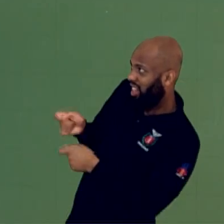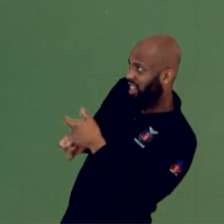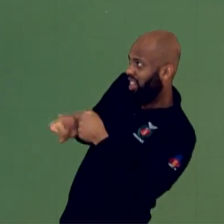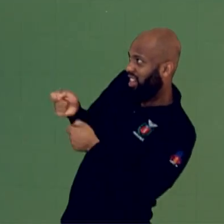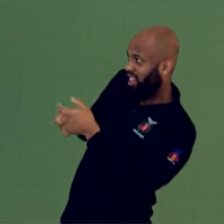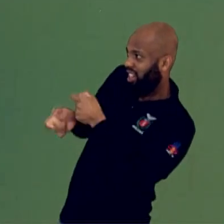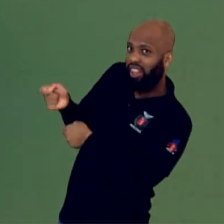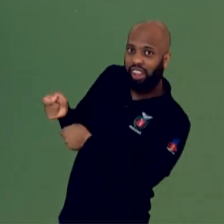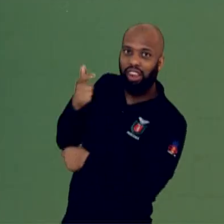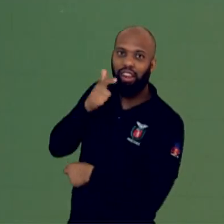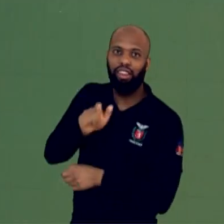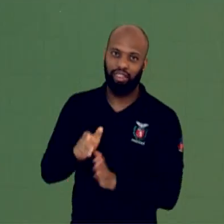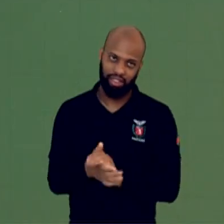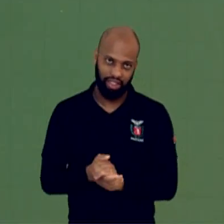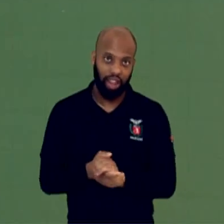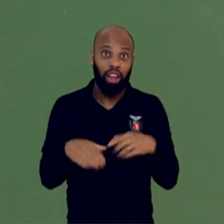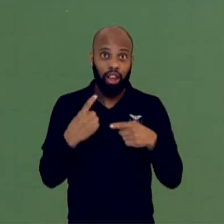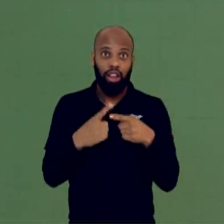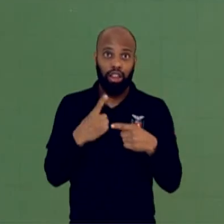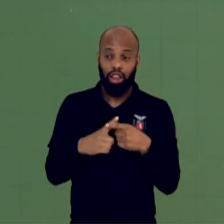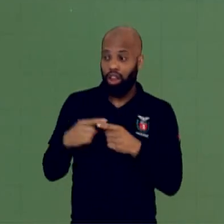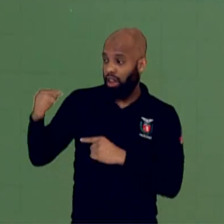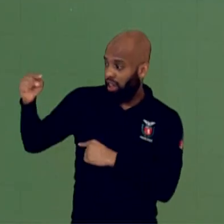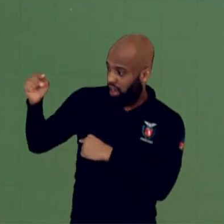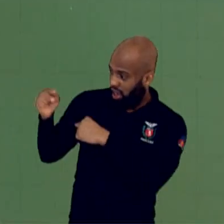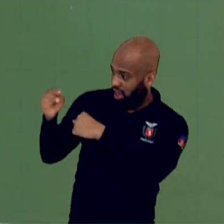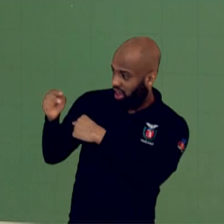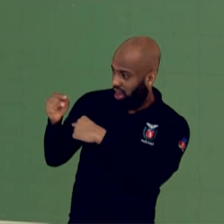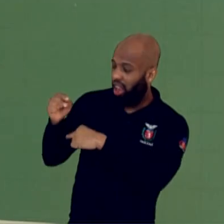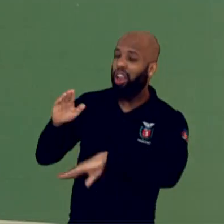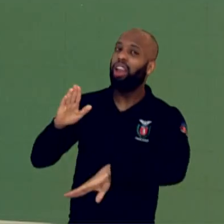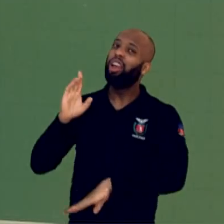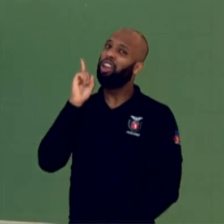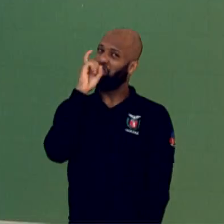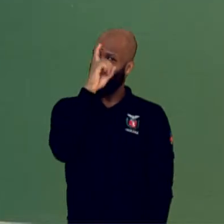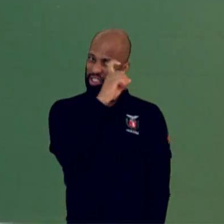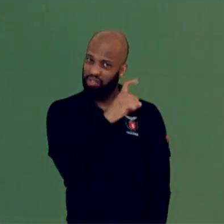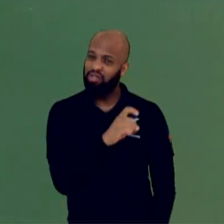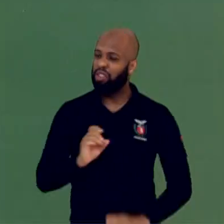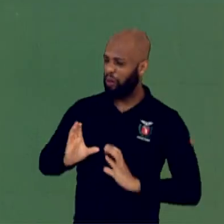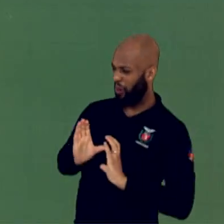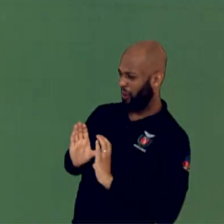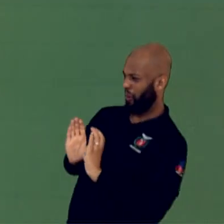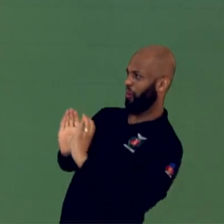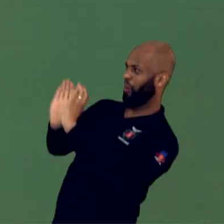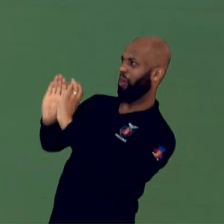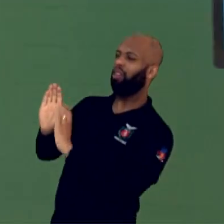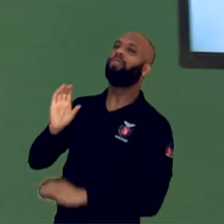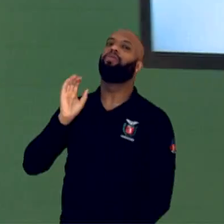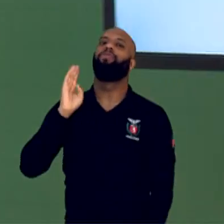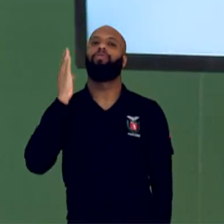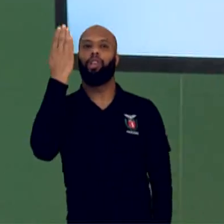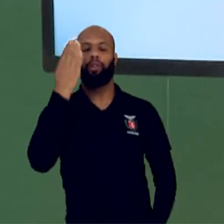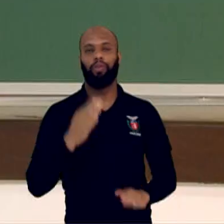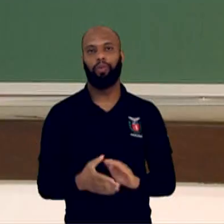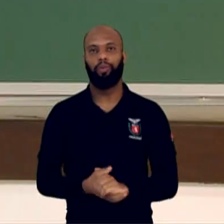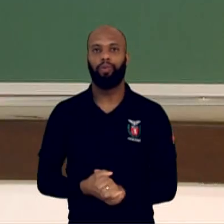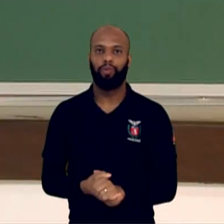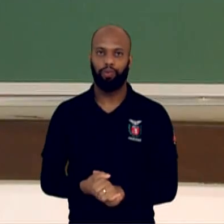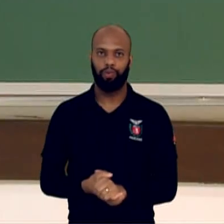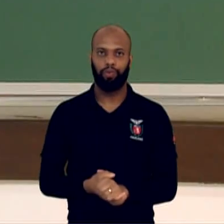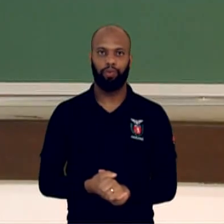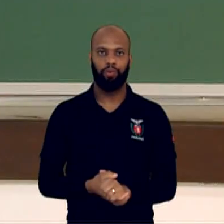ajudar. Certo? Então, apesar dele ser menor o comprimento, é mais difícil. Então, falso também. Mais um aqui,